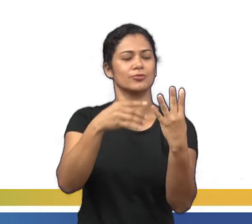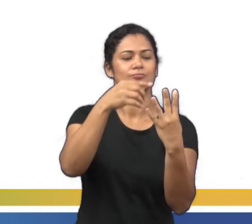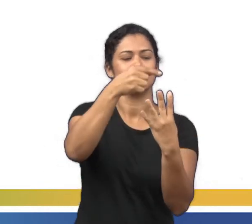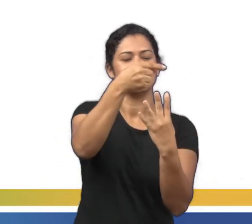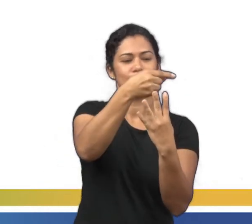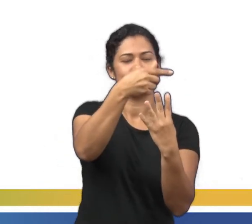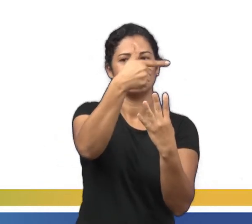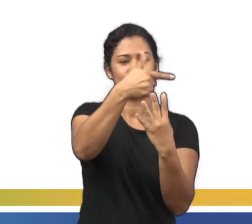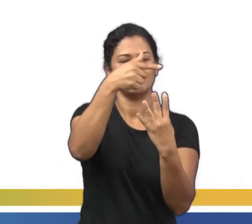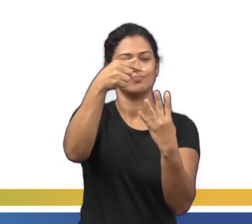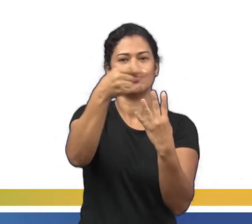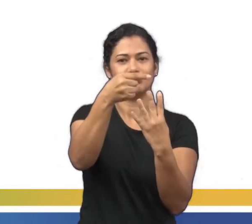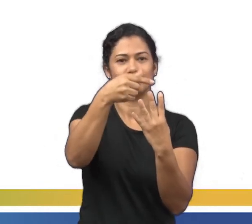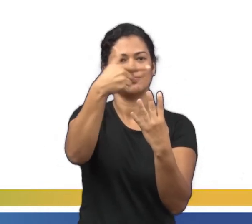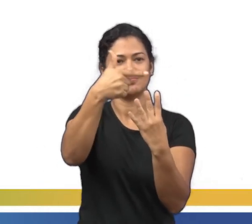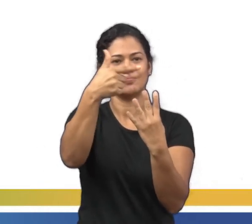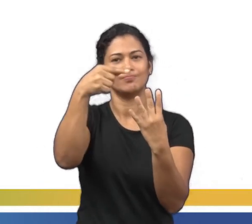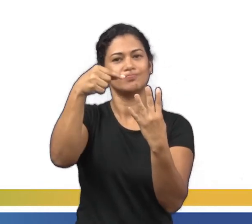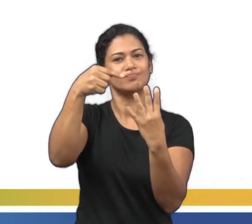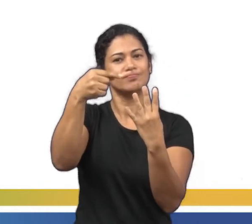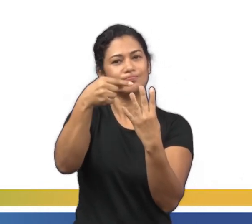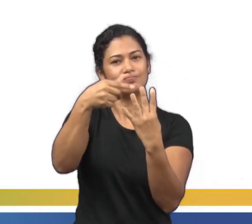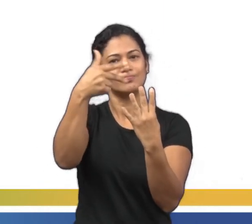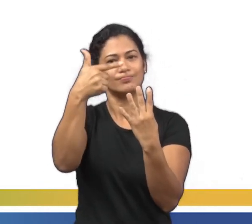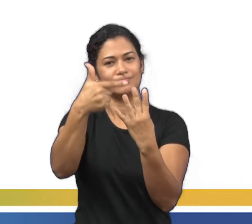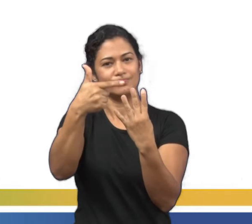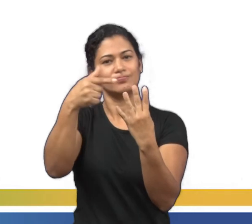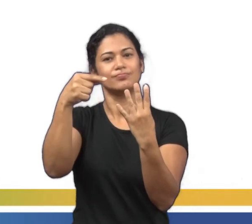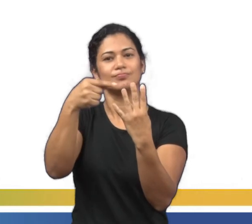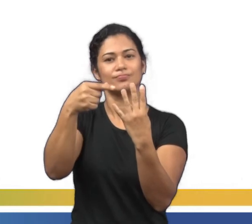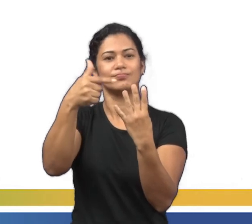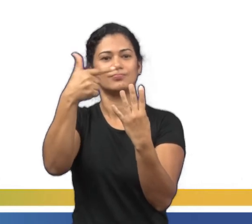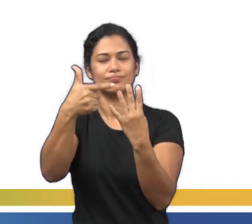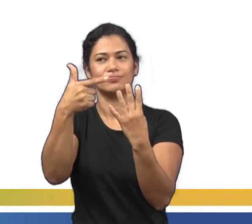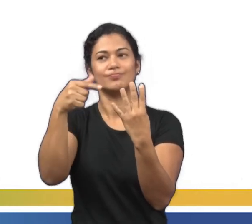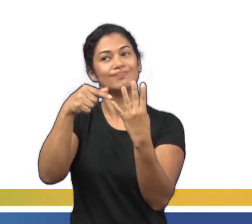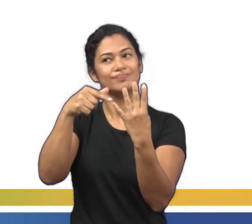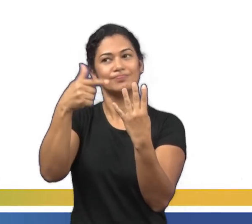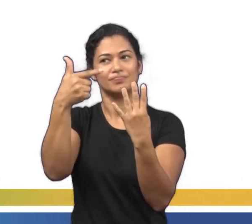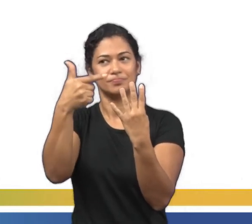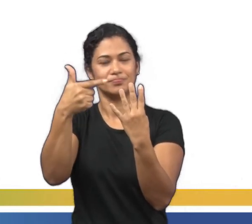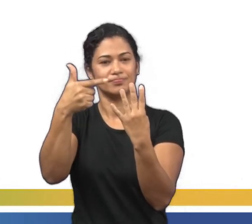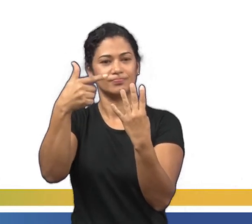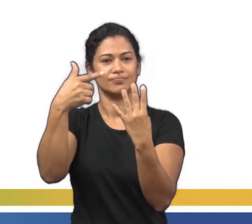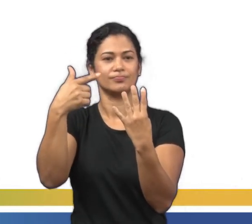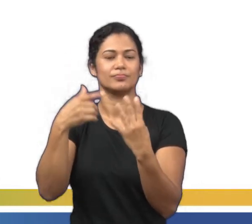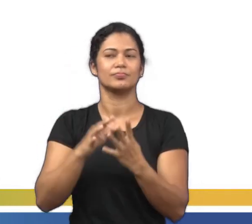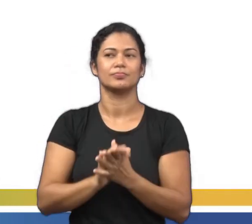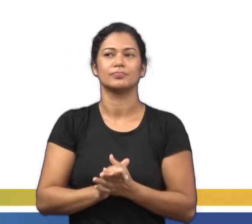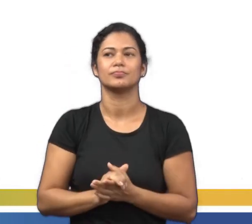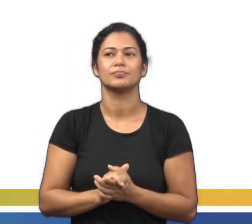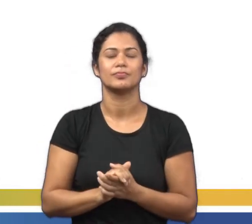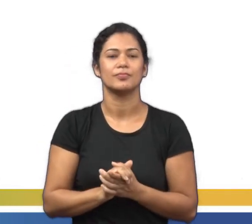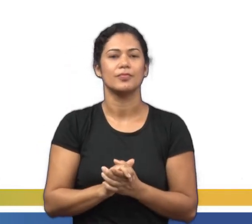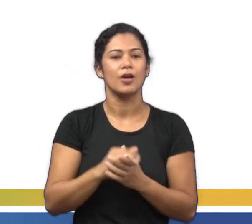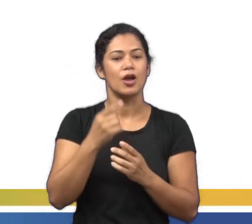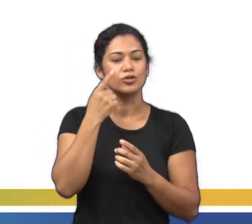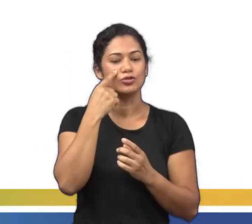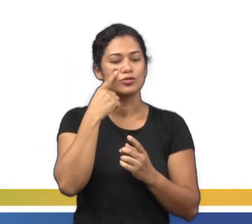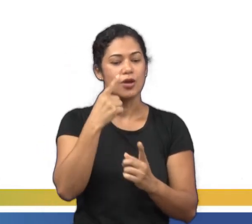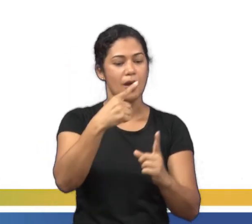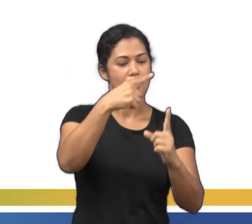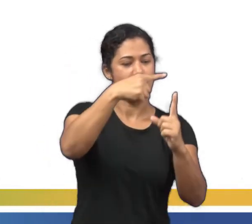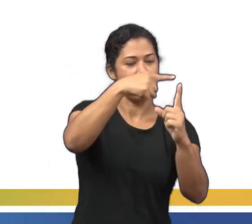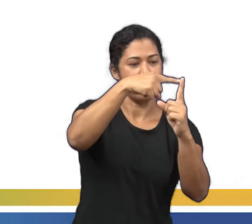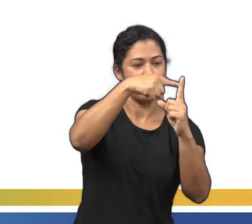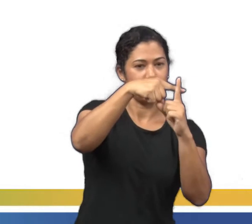positivo. Então, já sei que vai ser mais. Aí, eu vou fazer 2 vezes 2, 4, vezes 2, 8, vezes 2, 16. Então, vai ficar mais